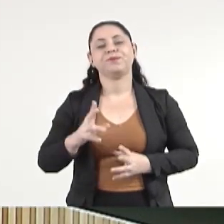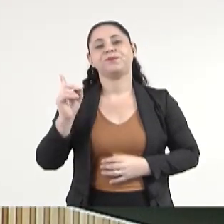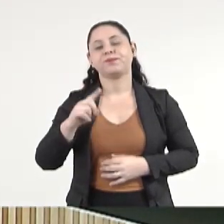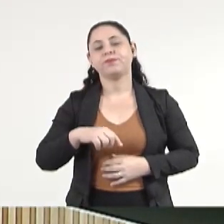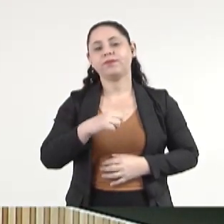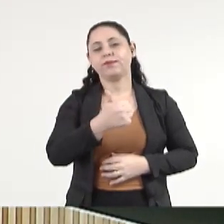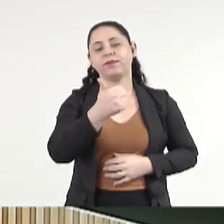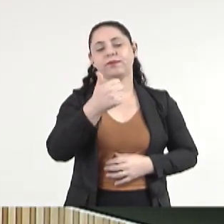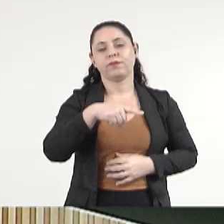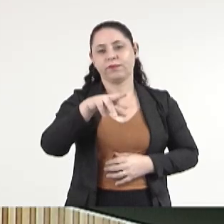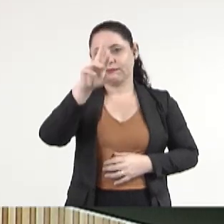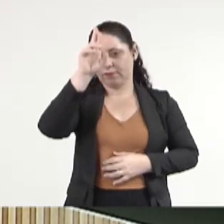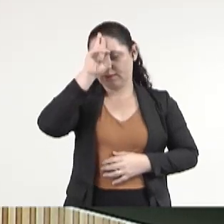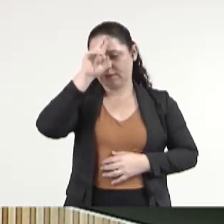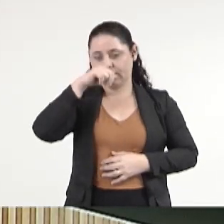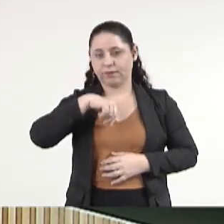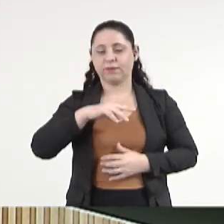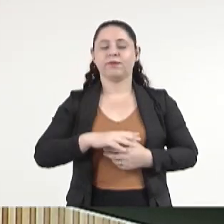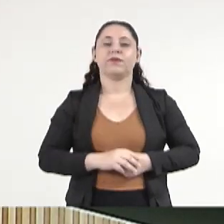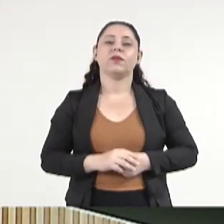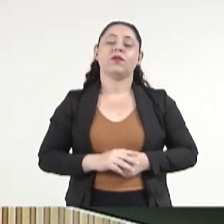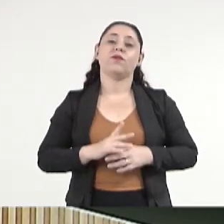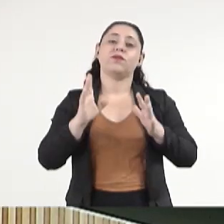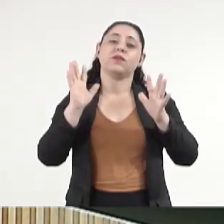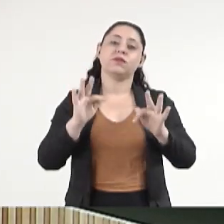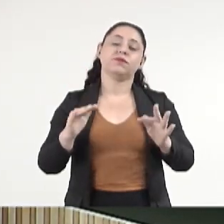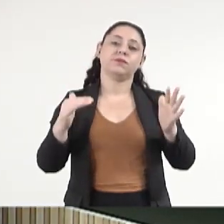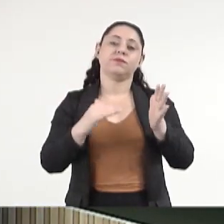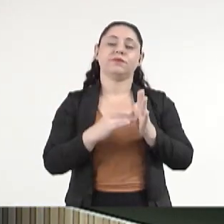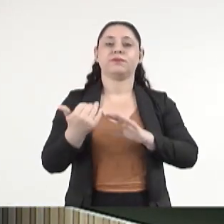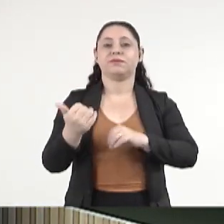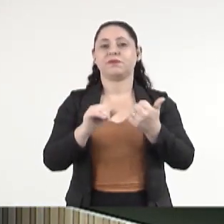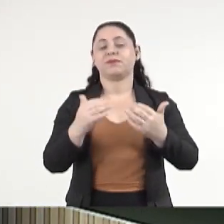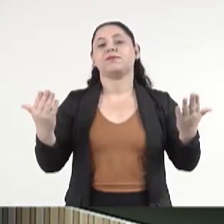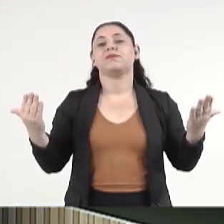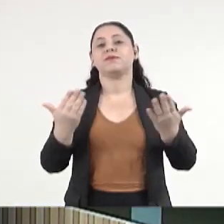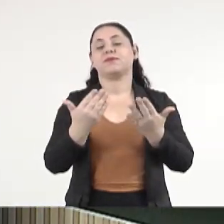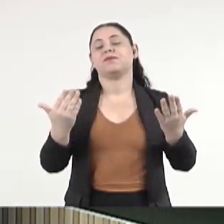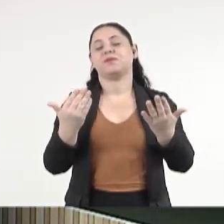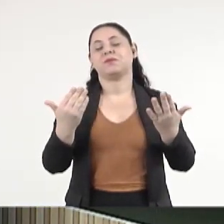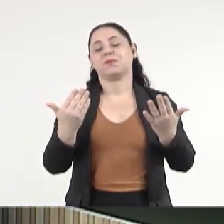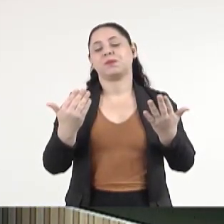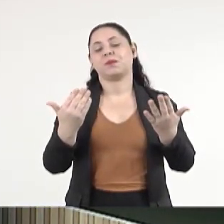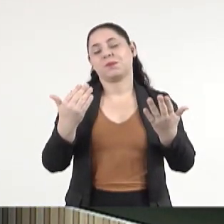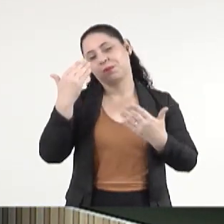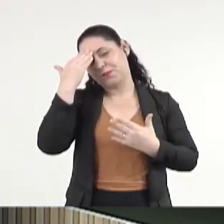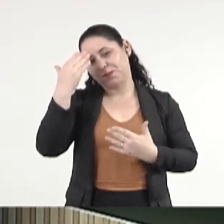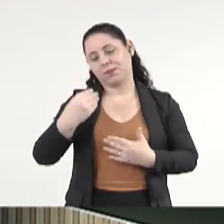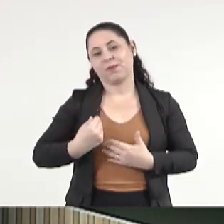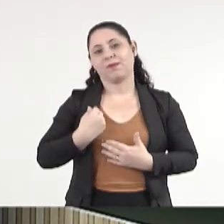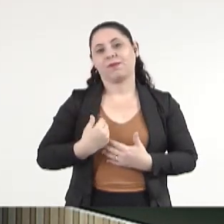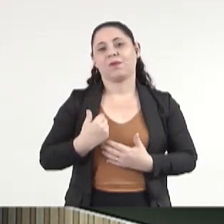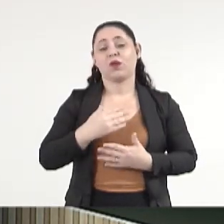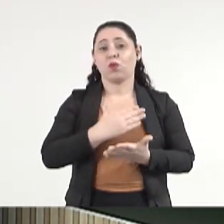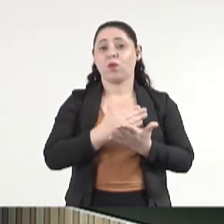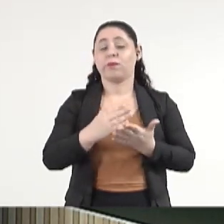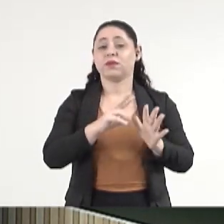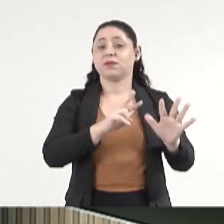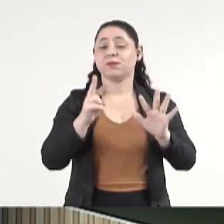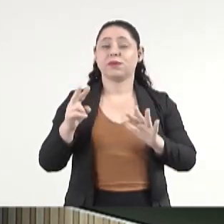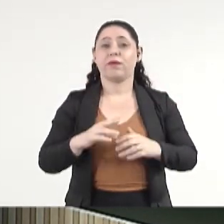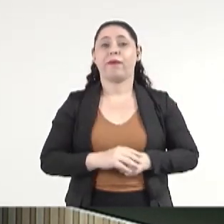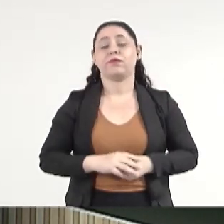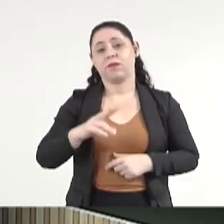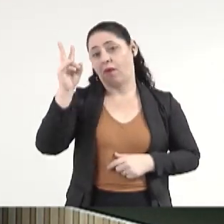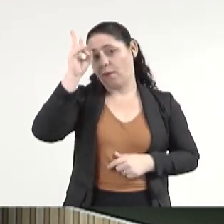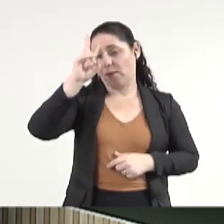Então é isso, meio-dia em ponta em Mato Grosso do Sul. A gente vai chegando ao encerramento da edição de hoje aqui do Redação Final, agradecendo sua companhia nesse começo de